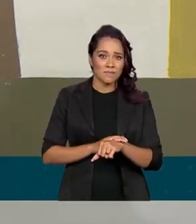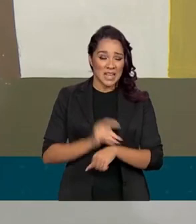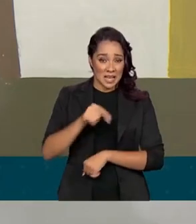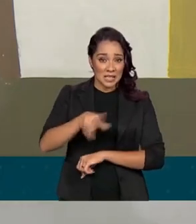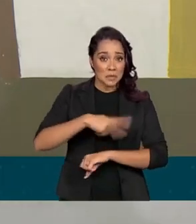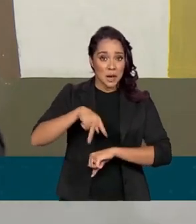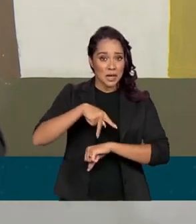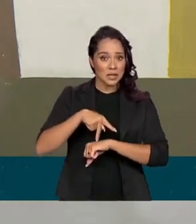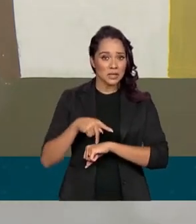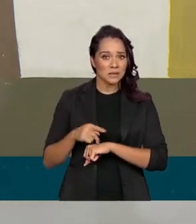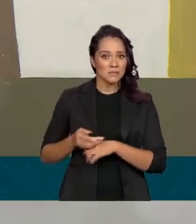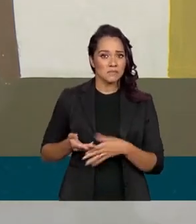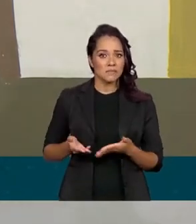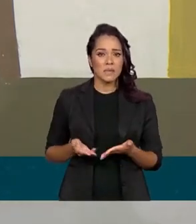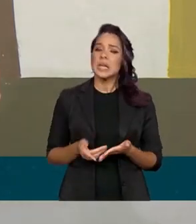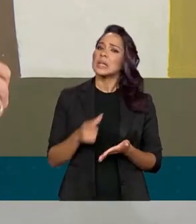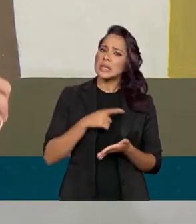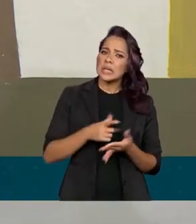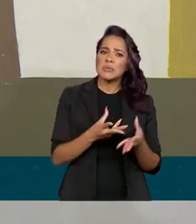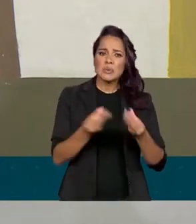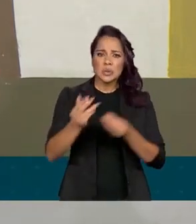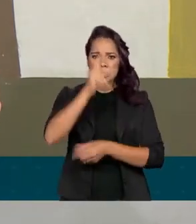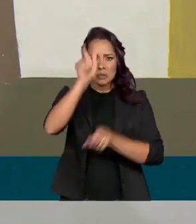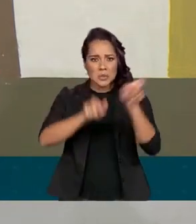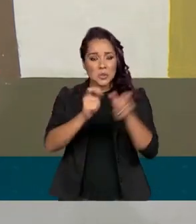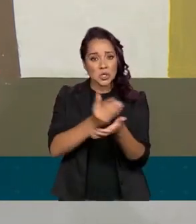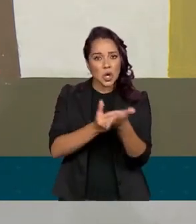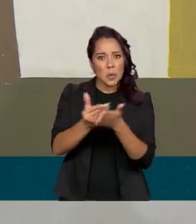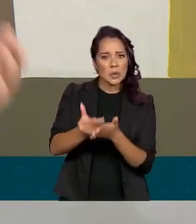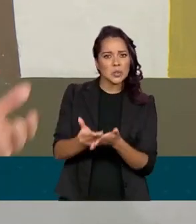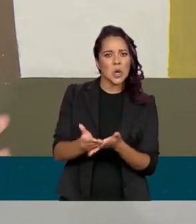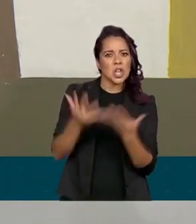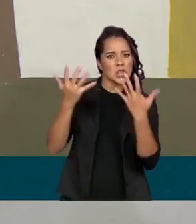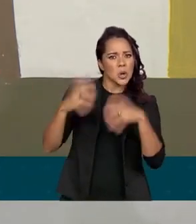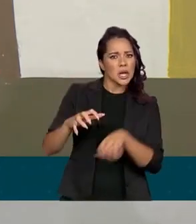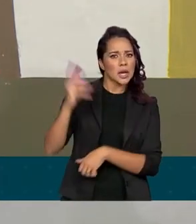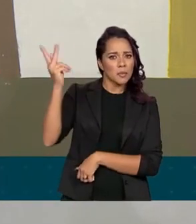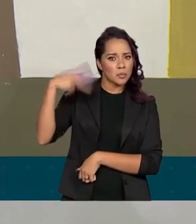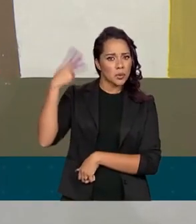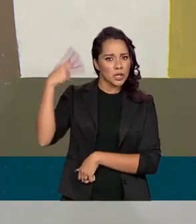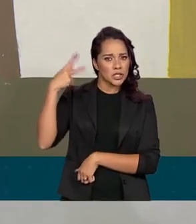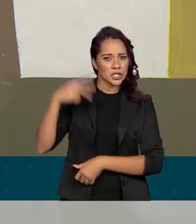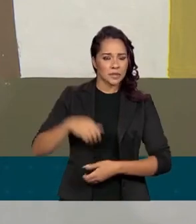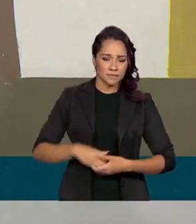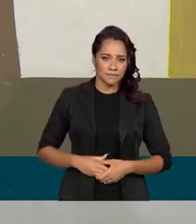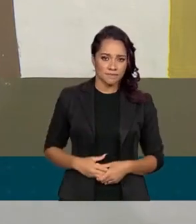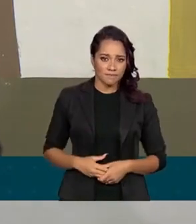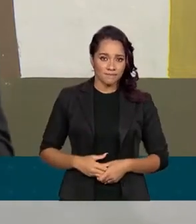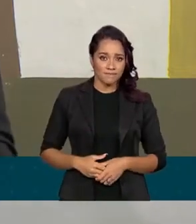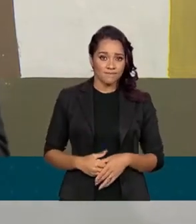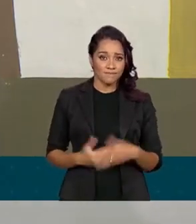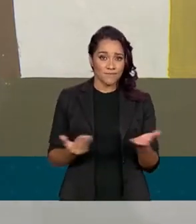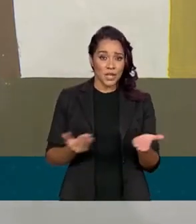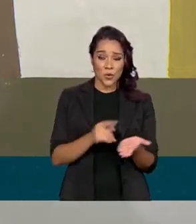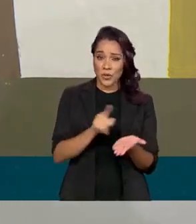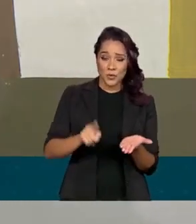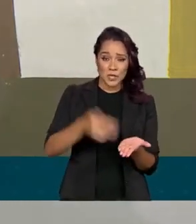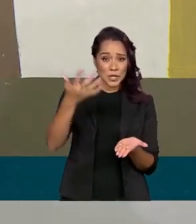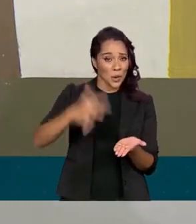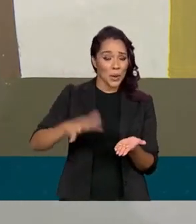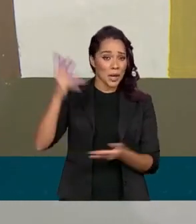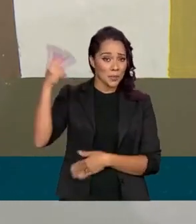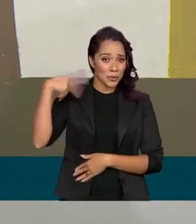este país teve muita gente que começou a negar a política. E, na hora que você nega